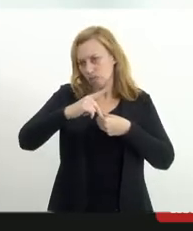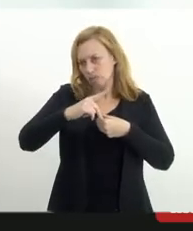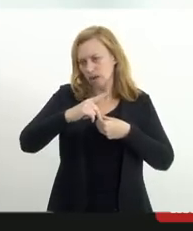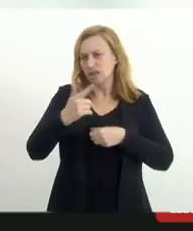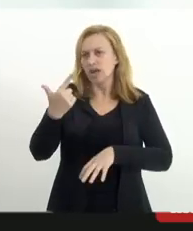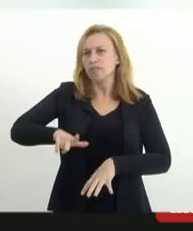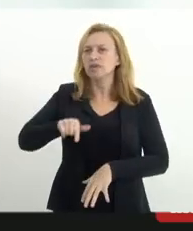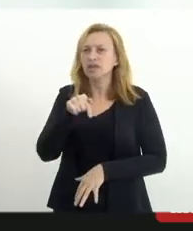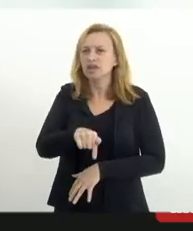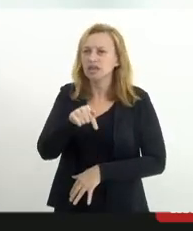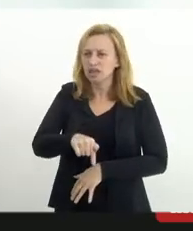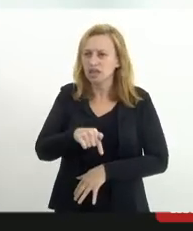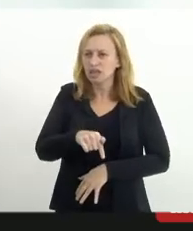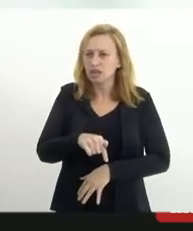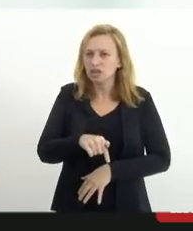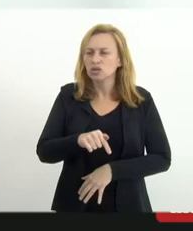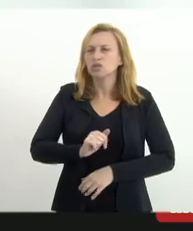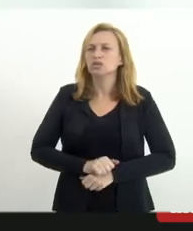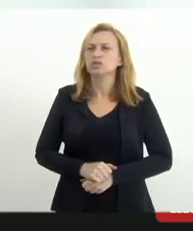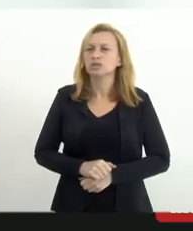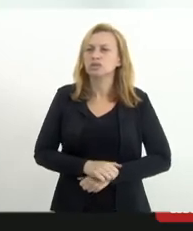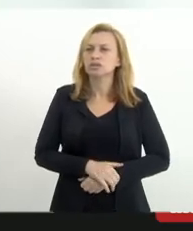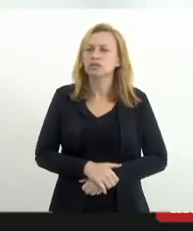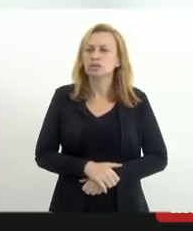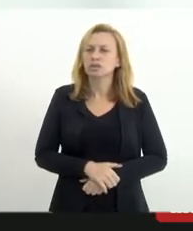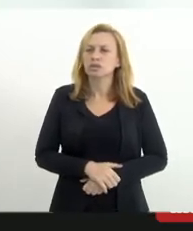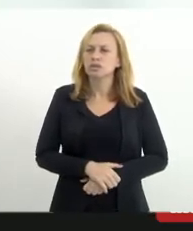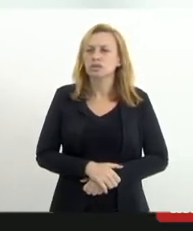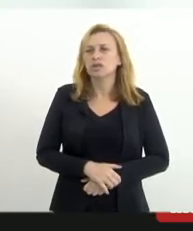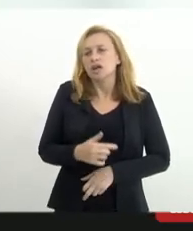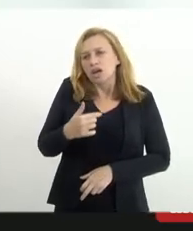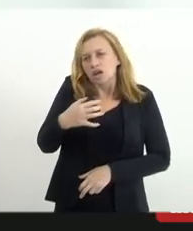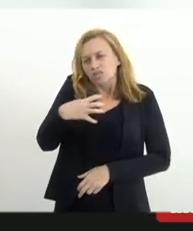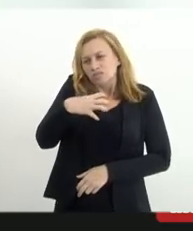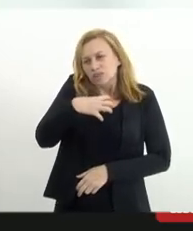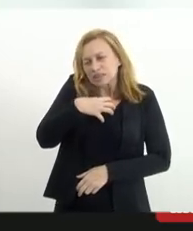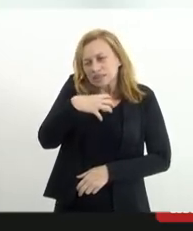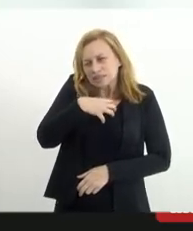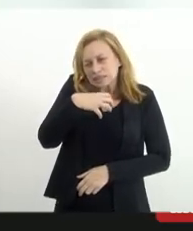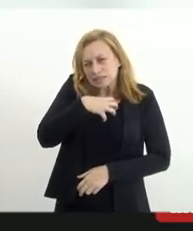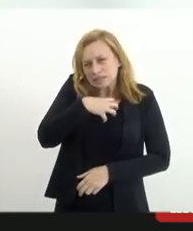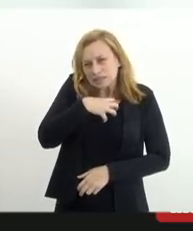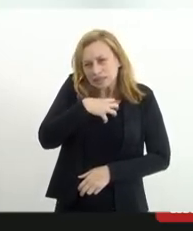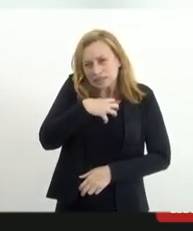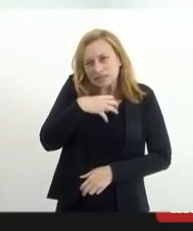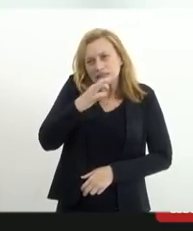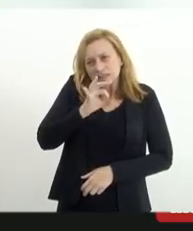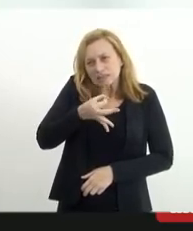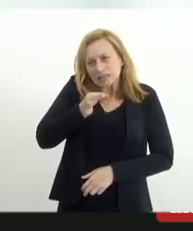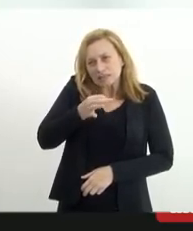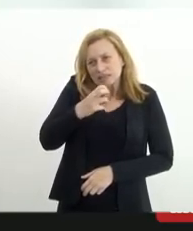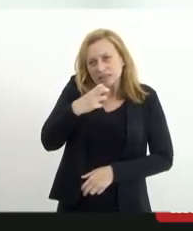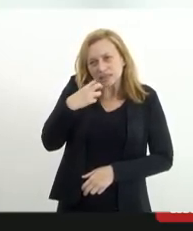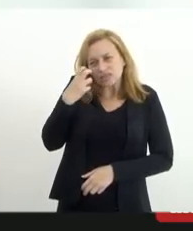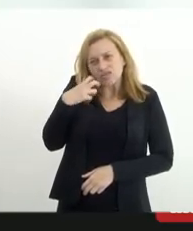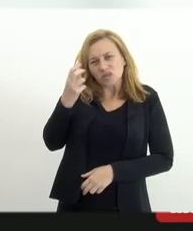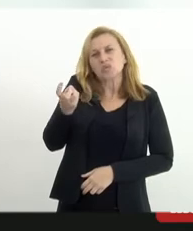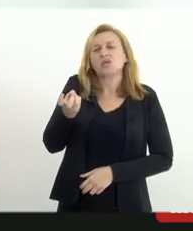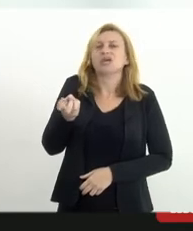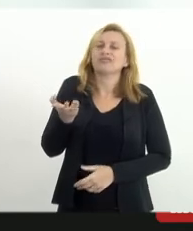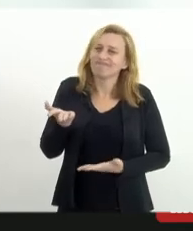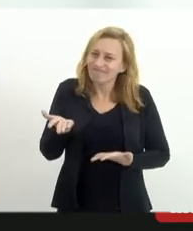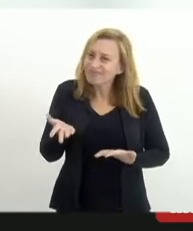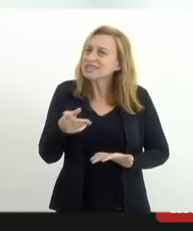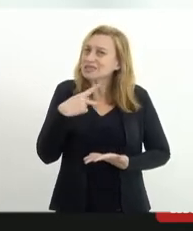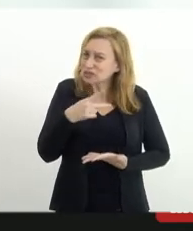repita aqui aquilo que eu me senti assim, profundamente constrangido